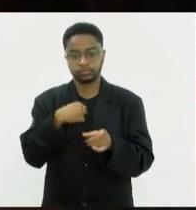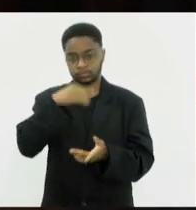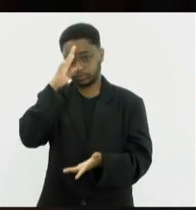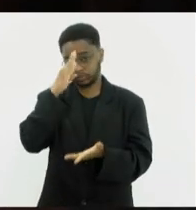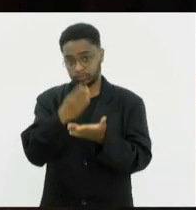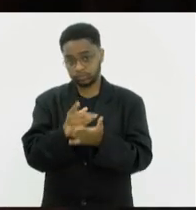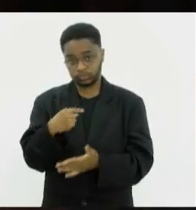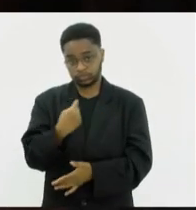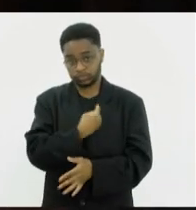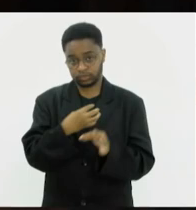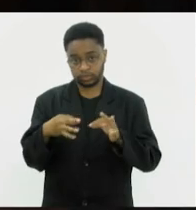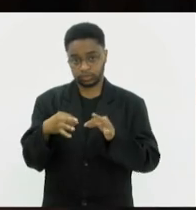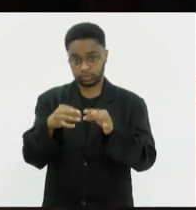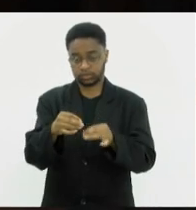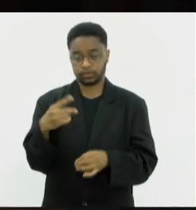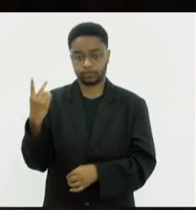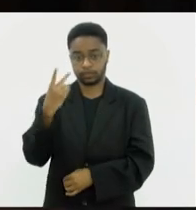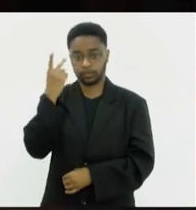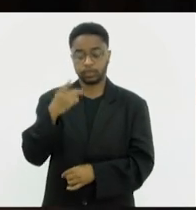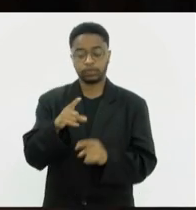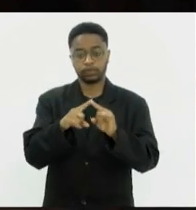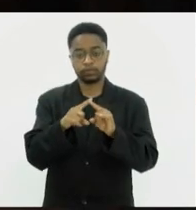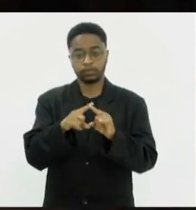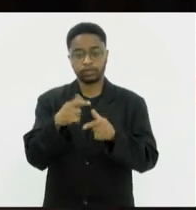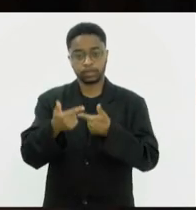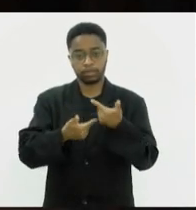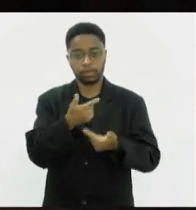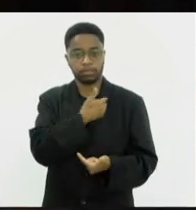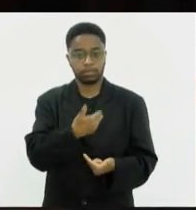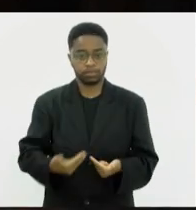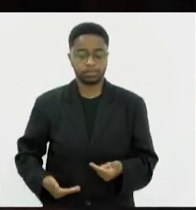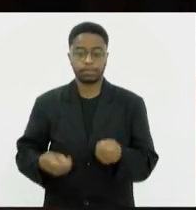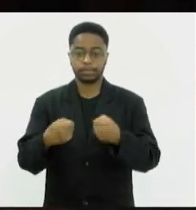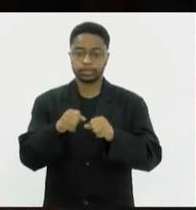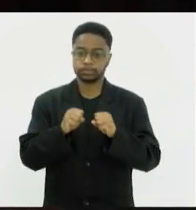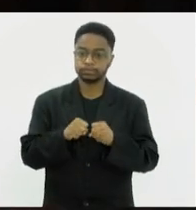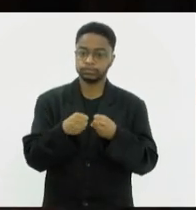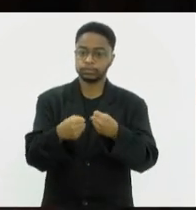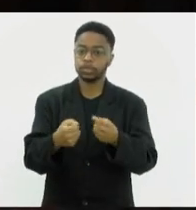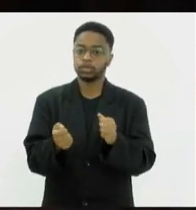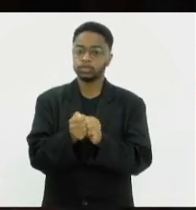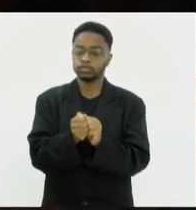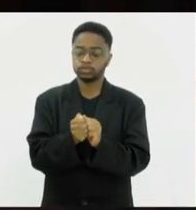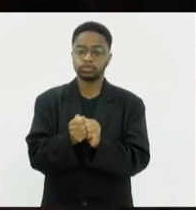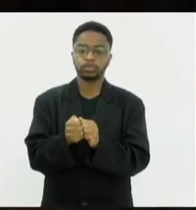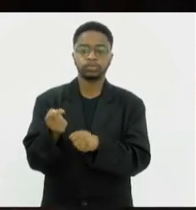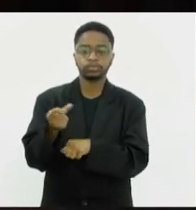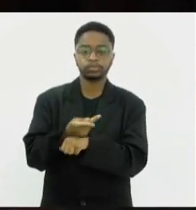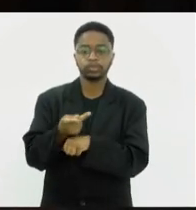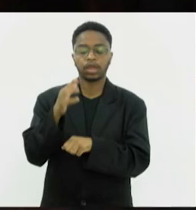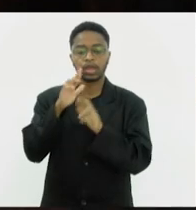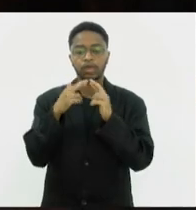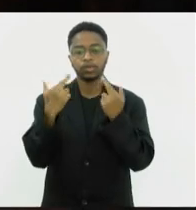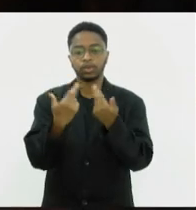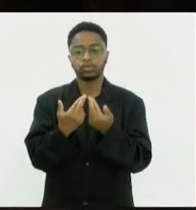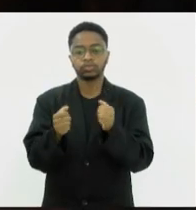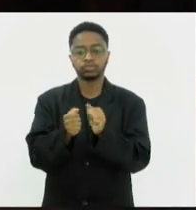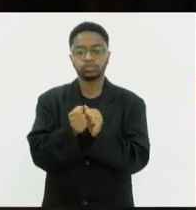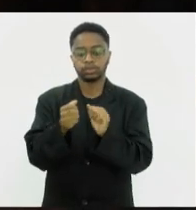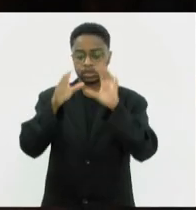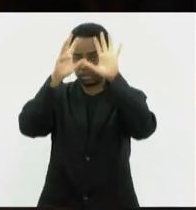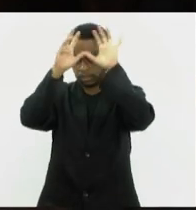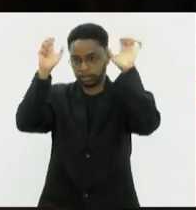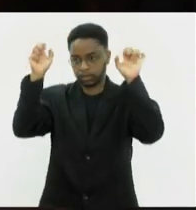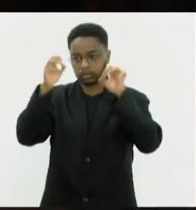que valorizamos o serviço público temos que somar esforços na busca de uma reunião com o TJ para que a gente